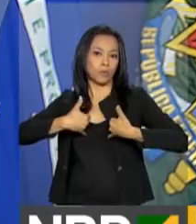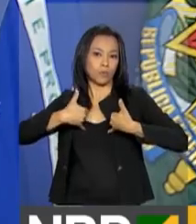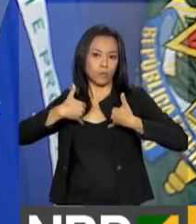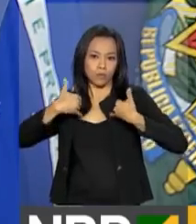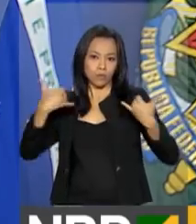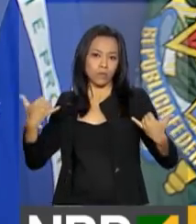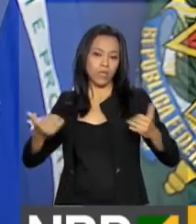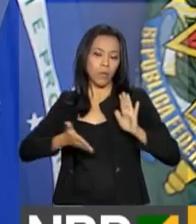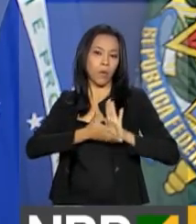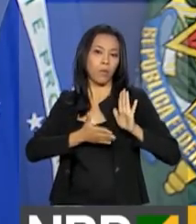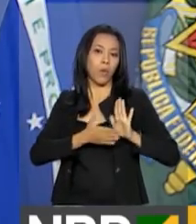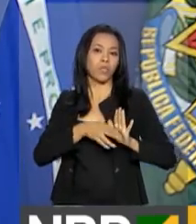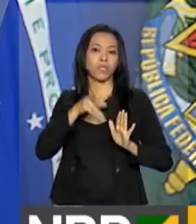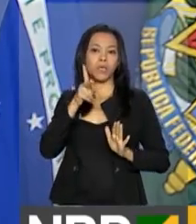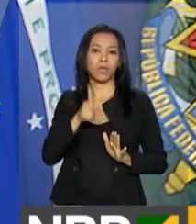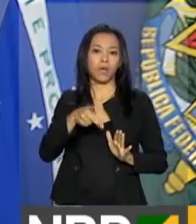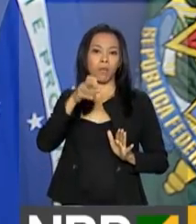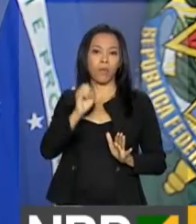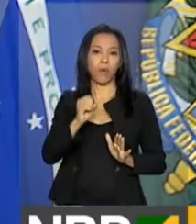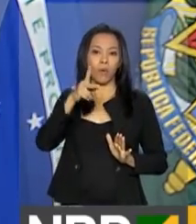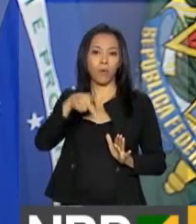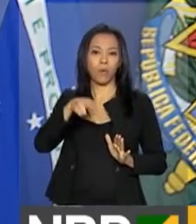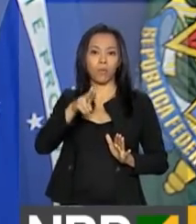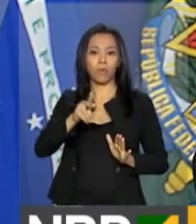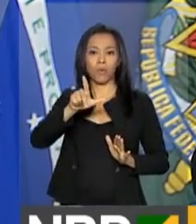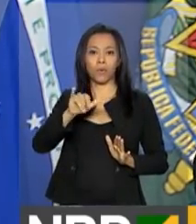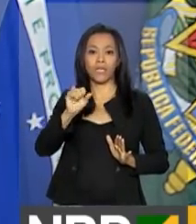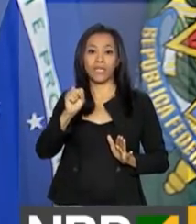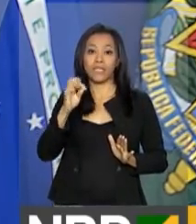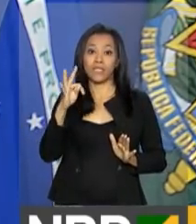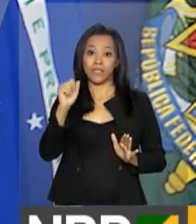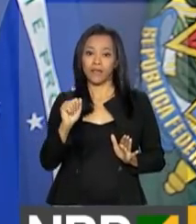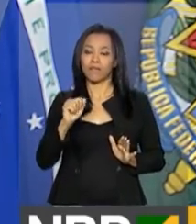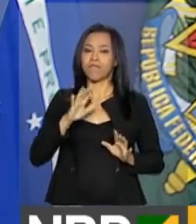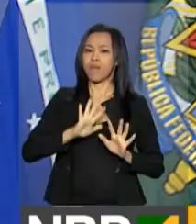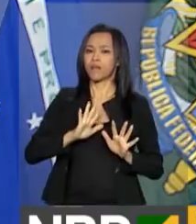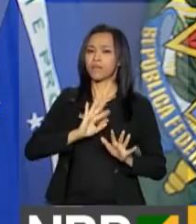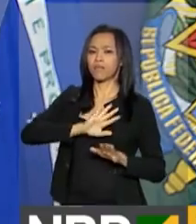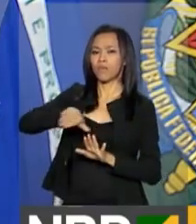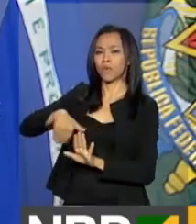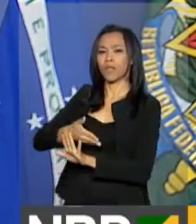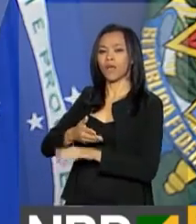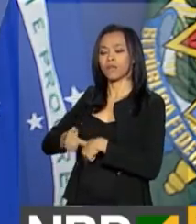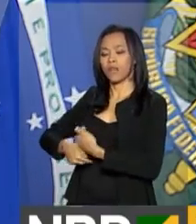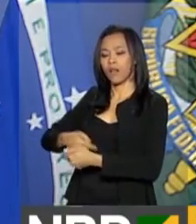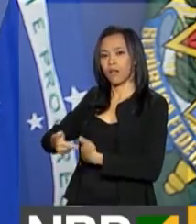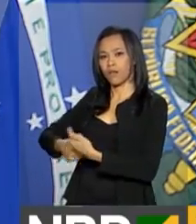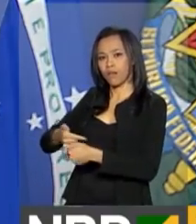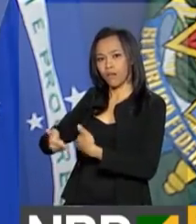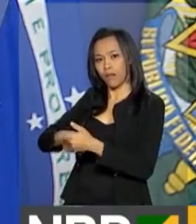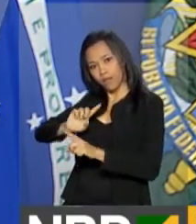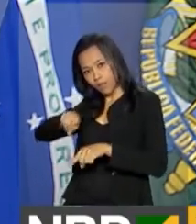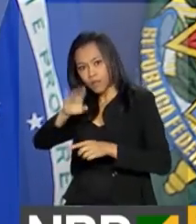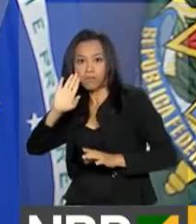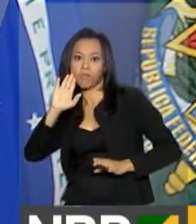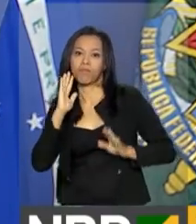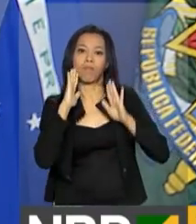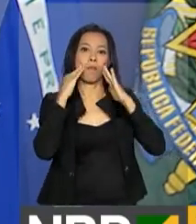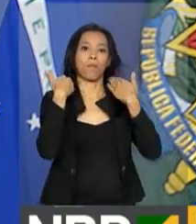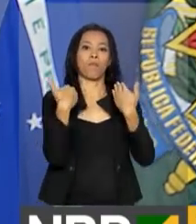medidas populistas ao contrário trabalha em silêncio e produz os resultados que nós aqui estamos verificando aliás